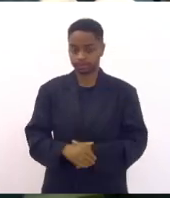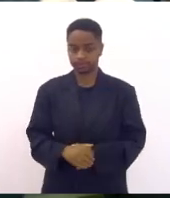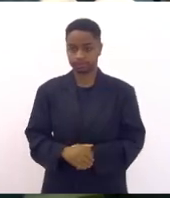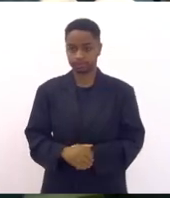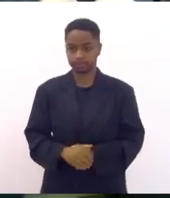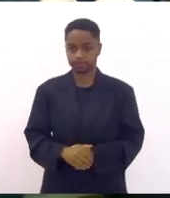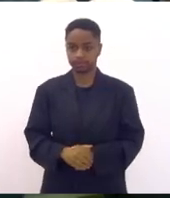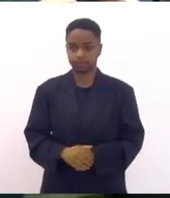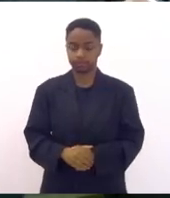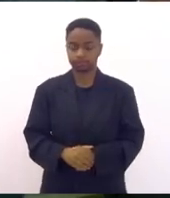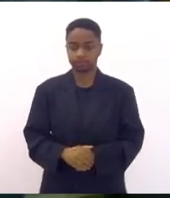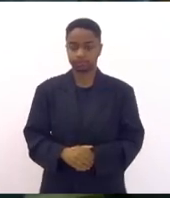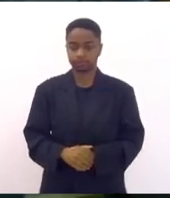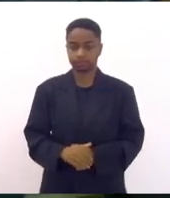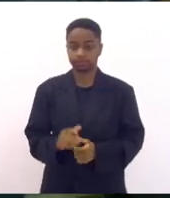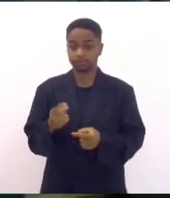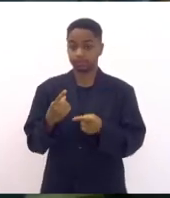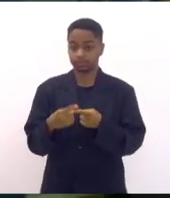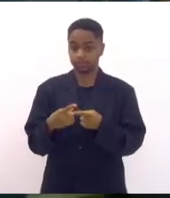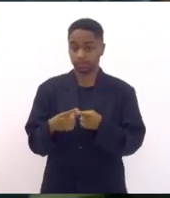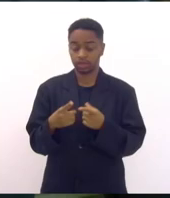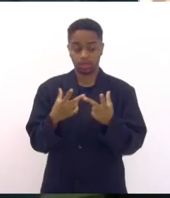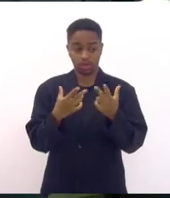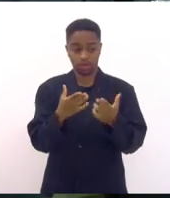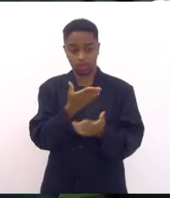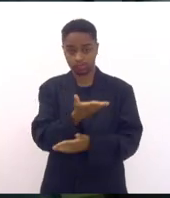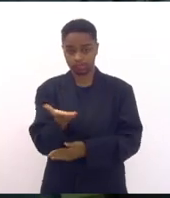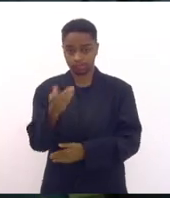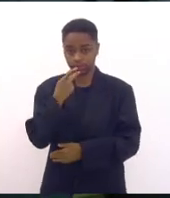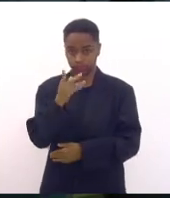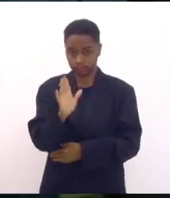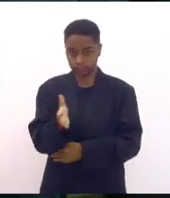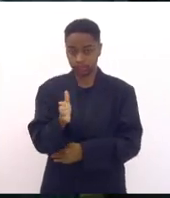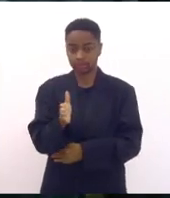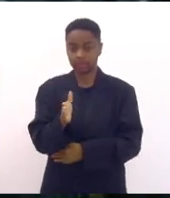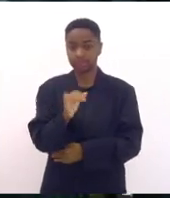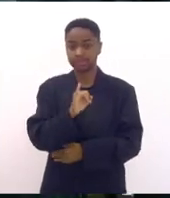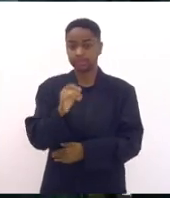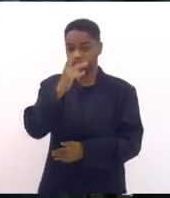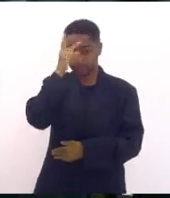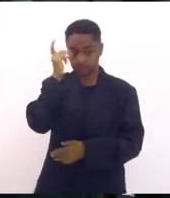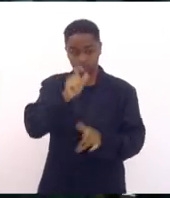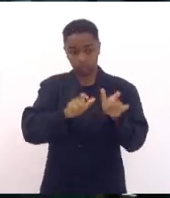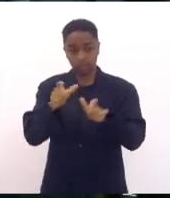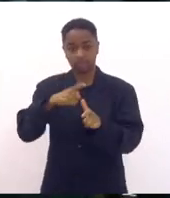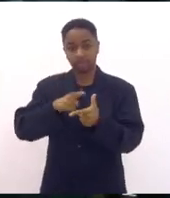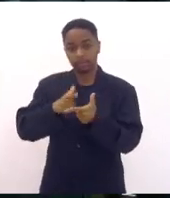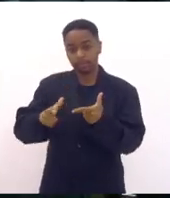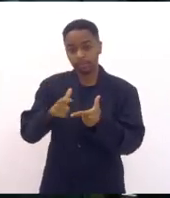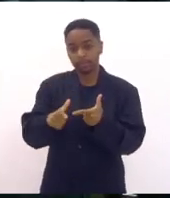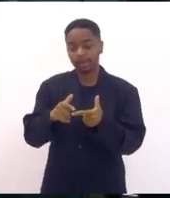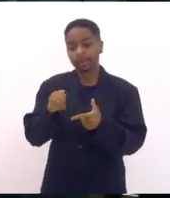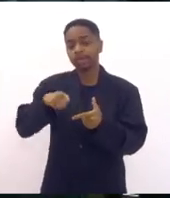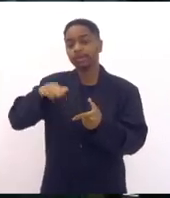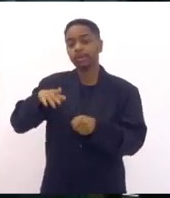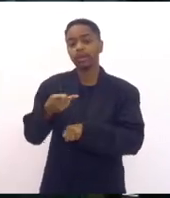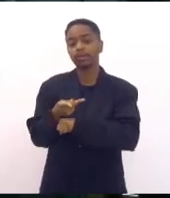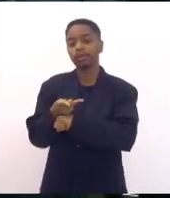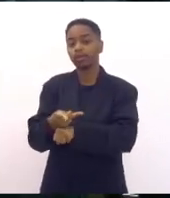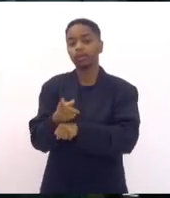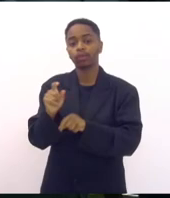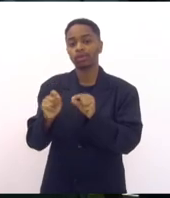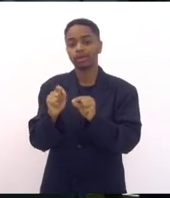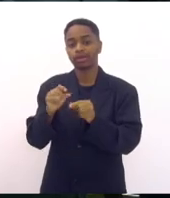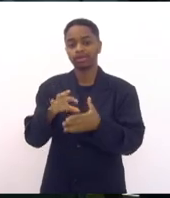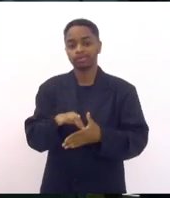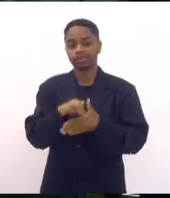eh assim como muito bem foi dito quando a pessoa tem um problema primeira pessoa que ela procura gente é o